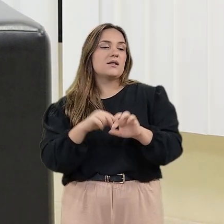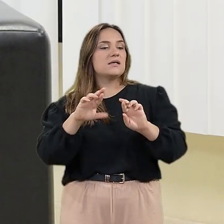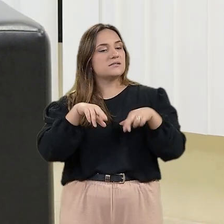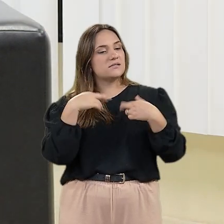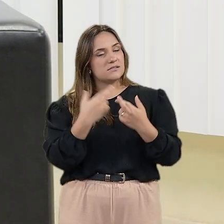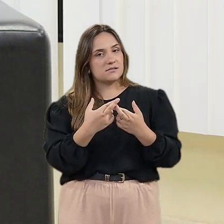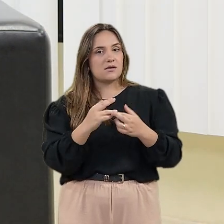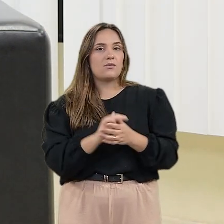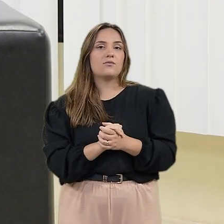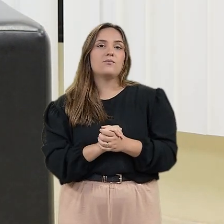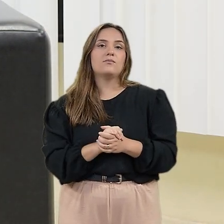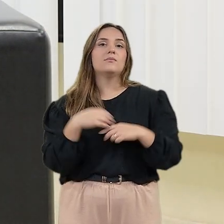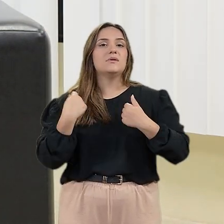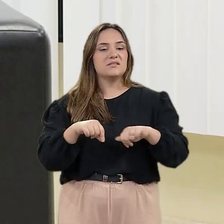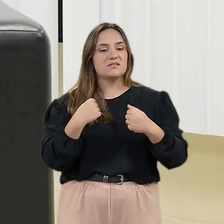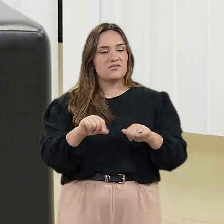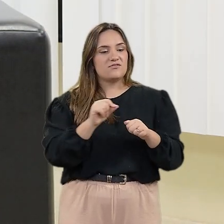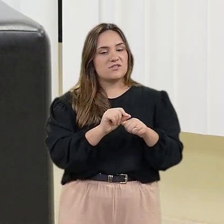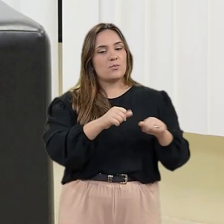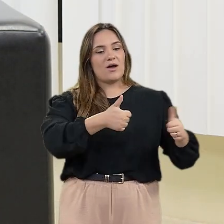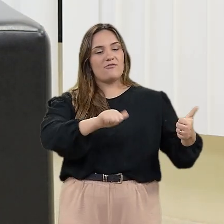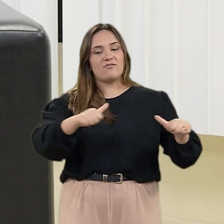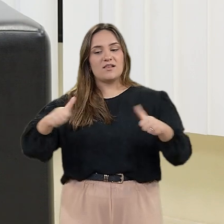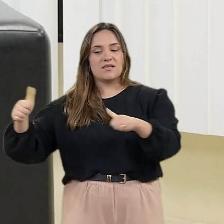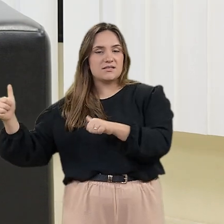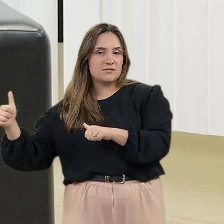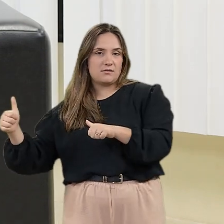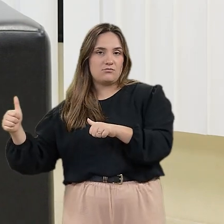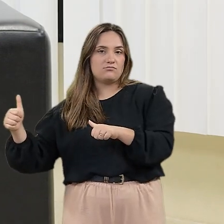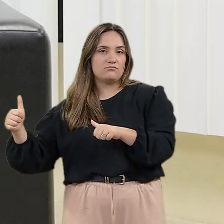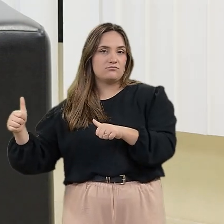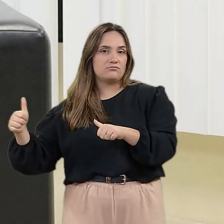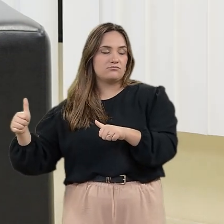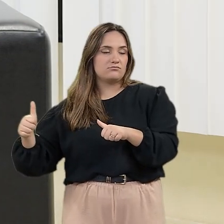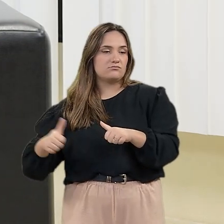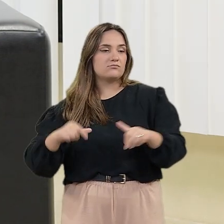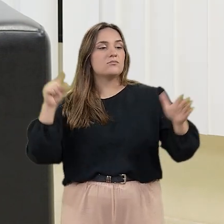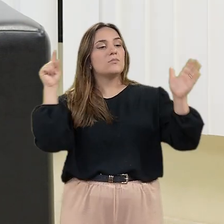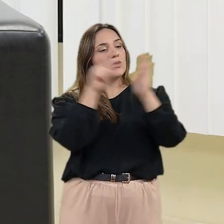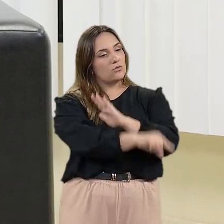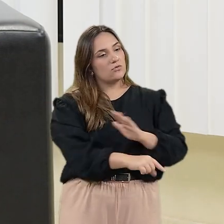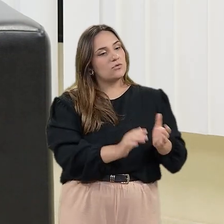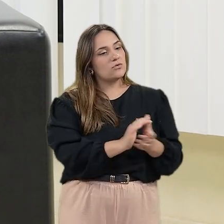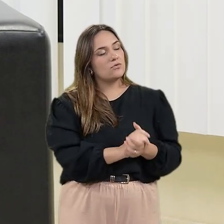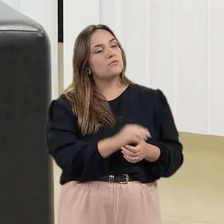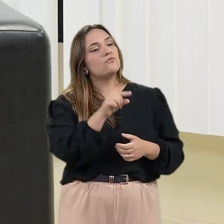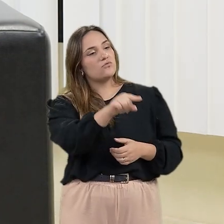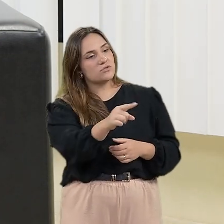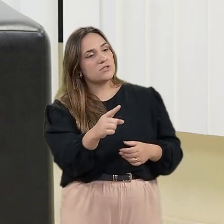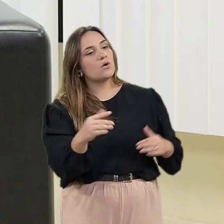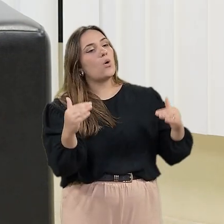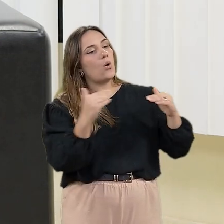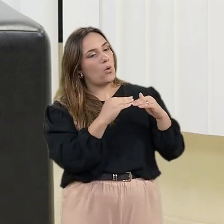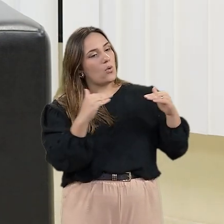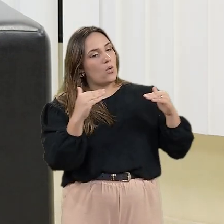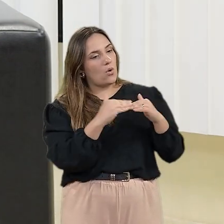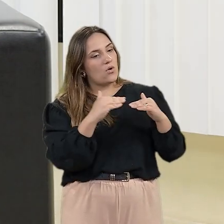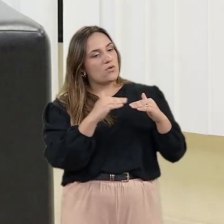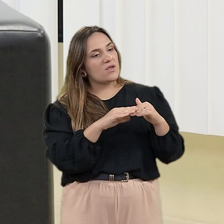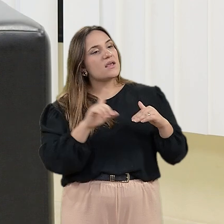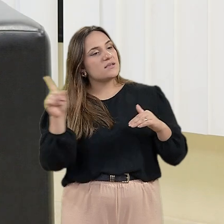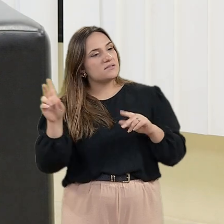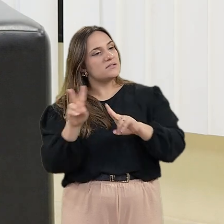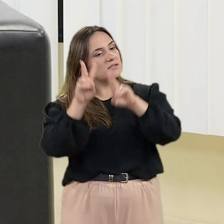sessões, ele tem que formular um quesito aos jurados, perguntando se os jurados acham